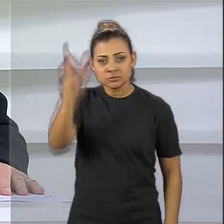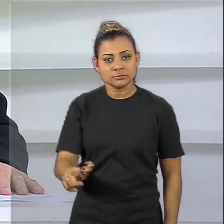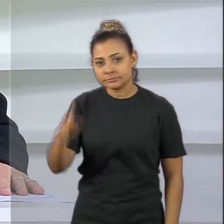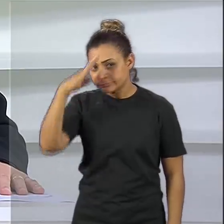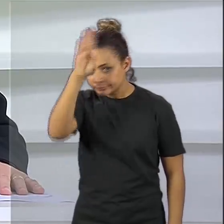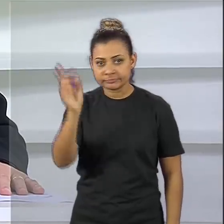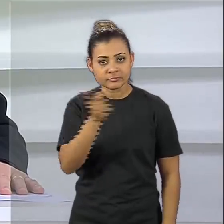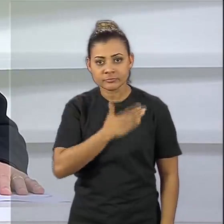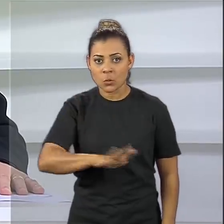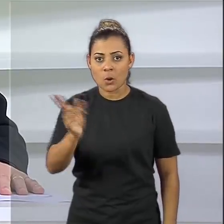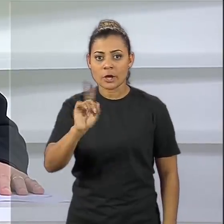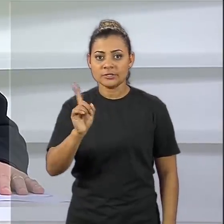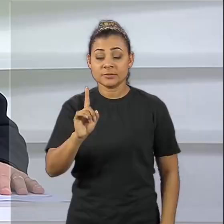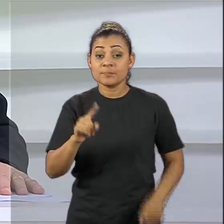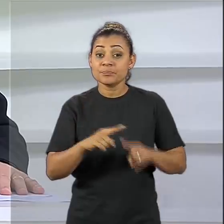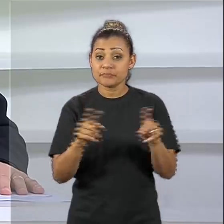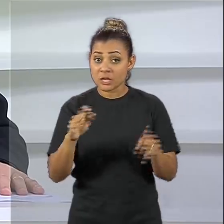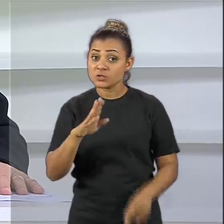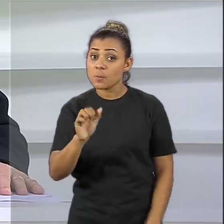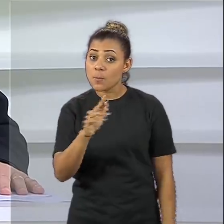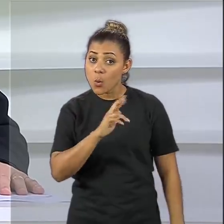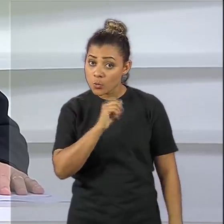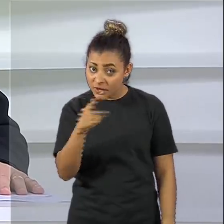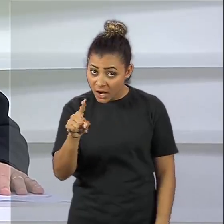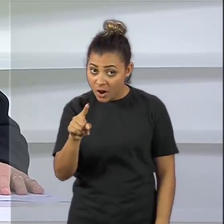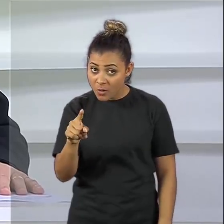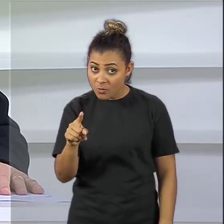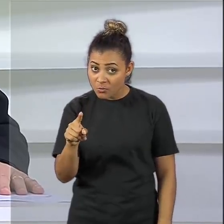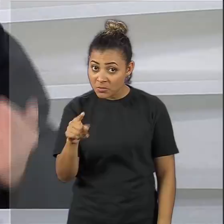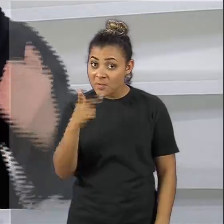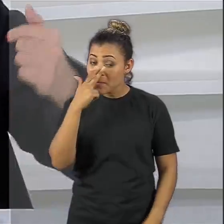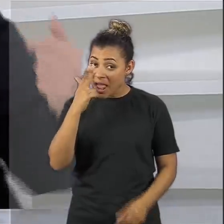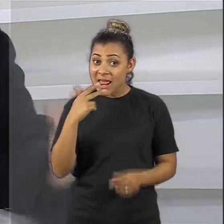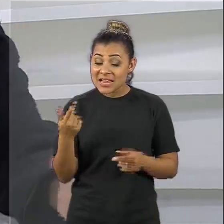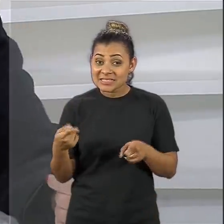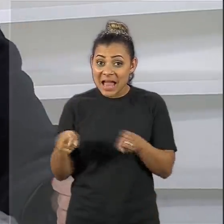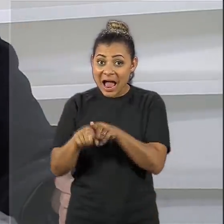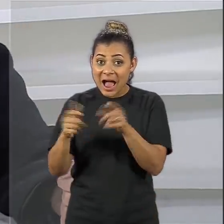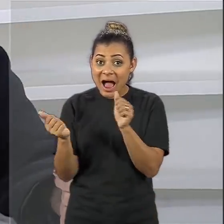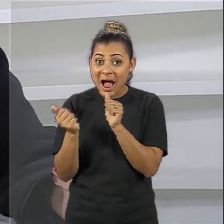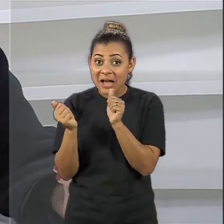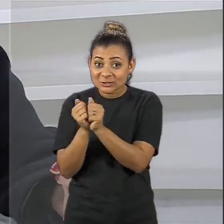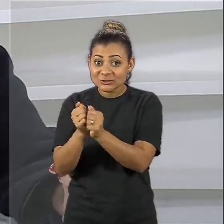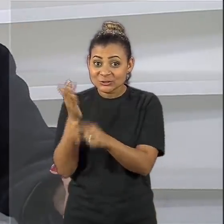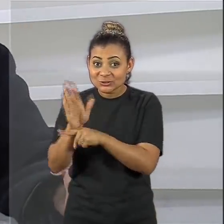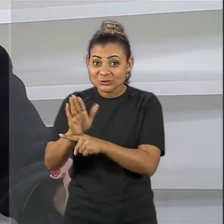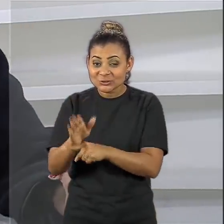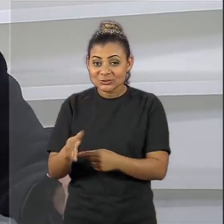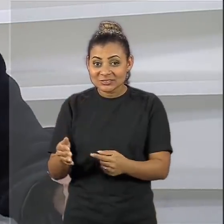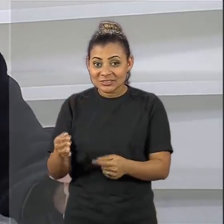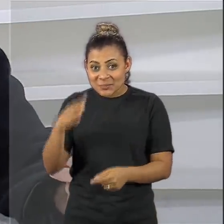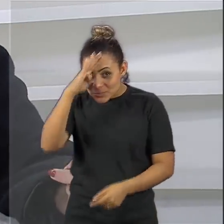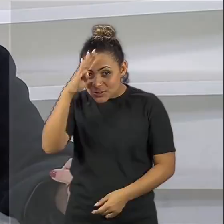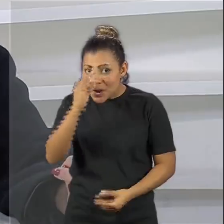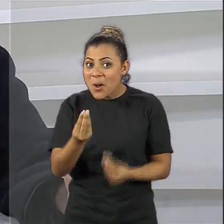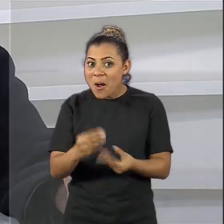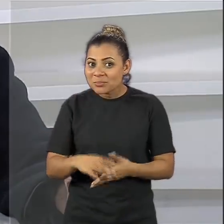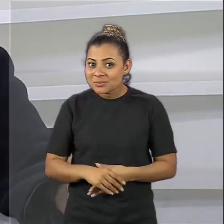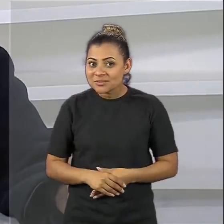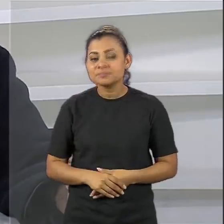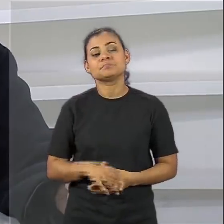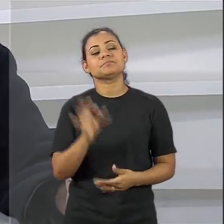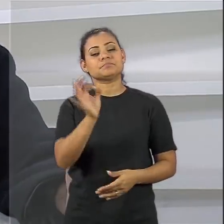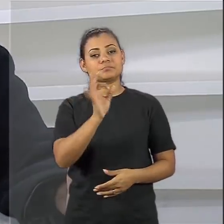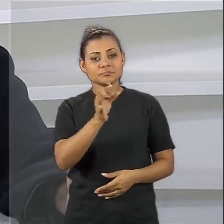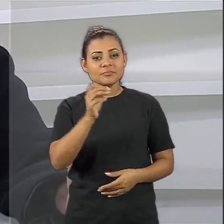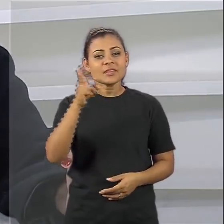general Mourão veio um pouco ratificar Veio ratificar isso. O que acontece? Quando você vê, na quinta